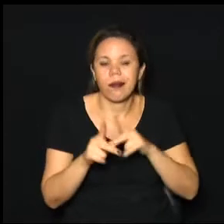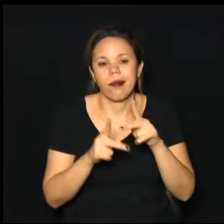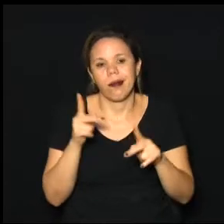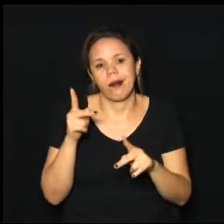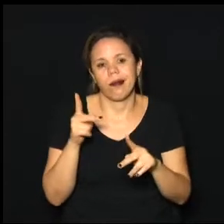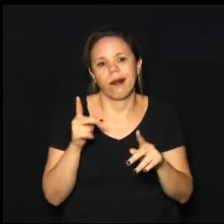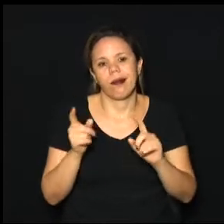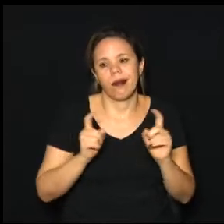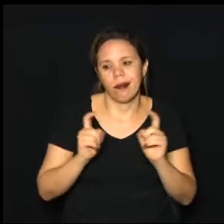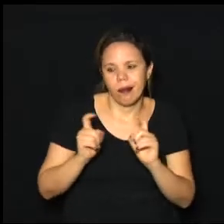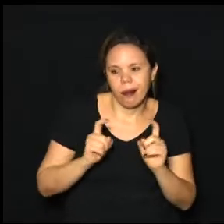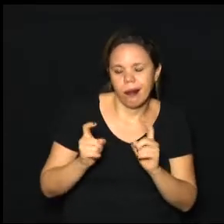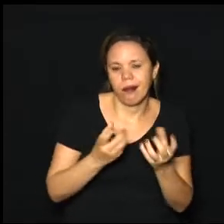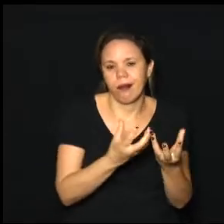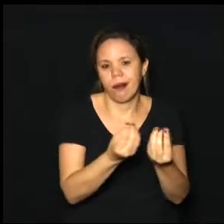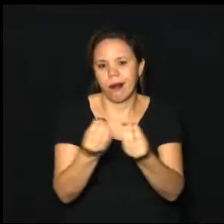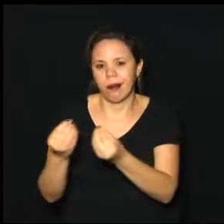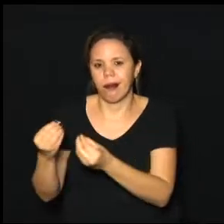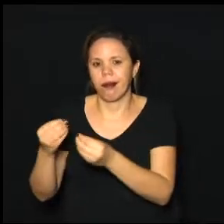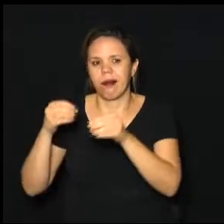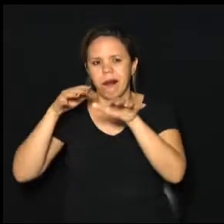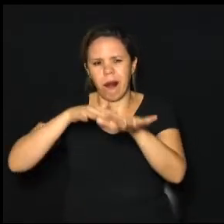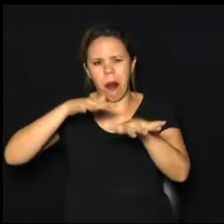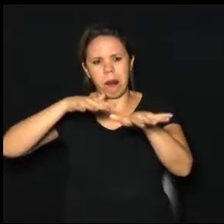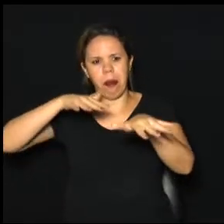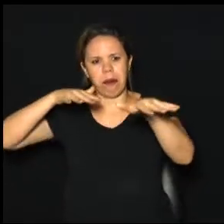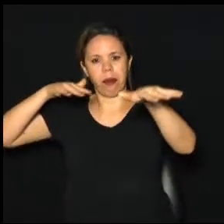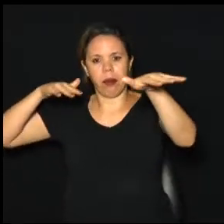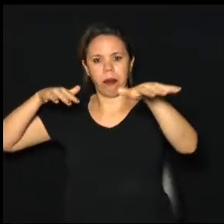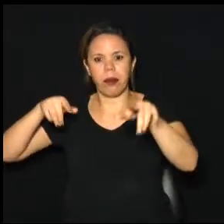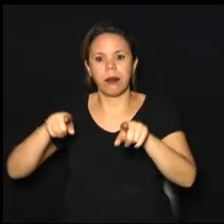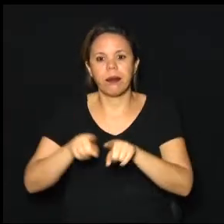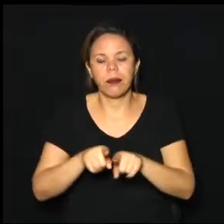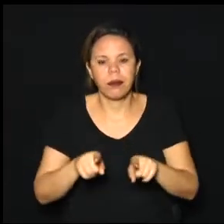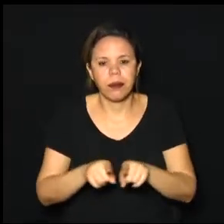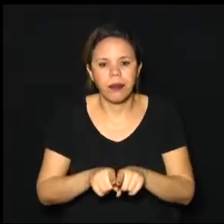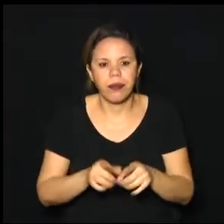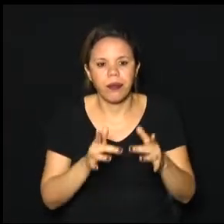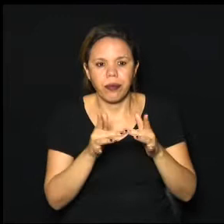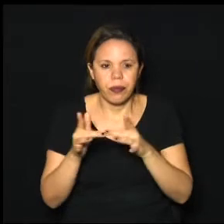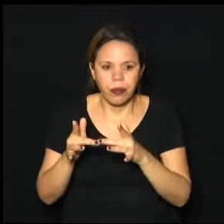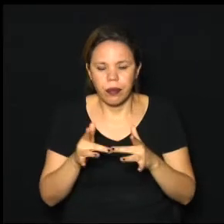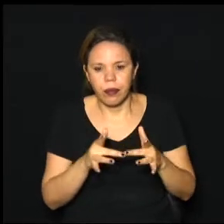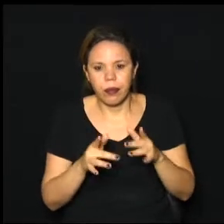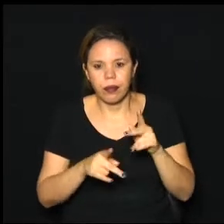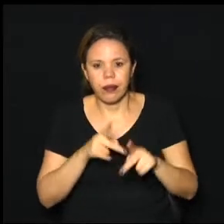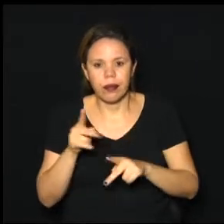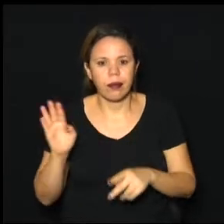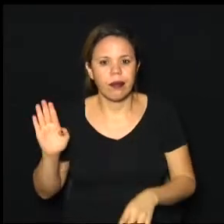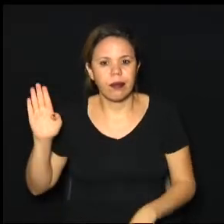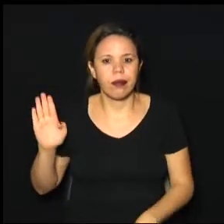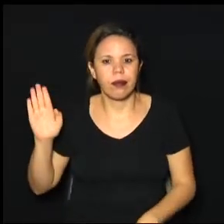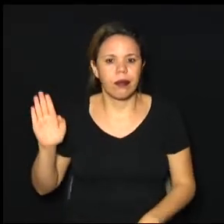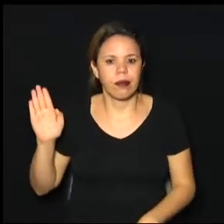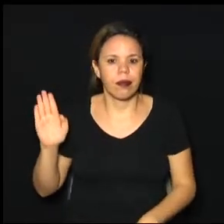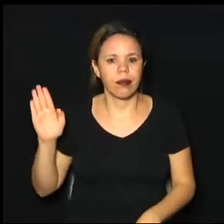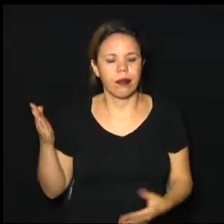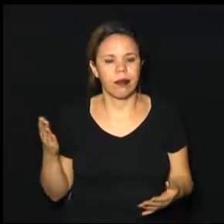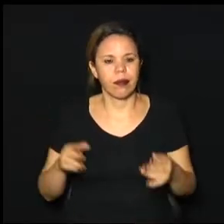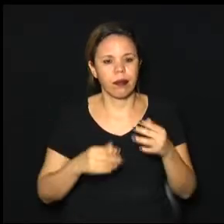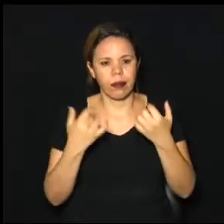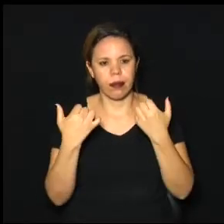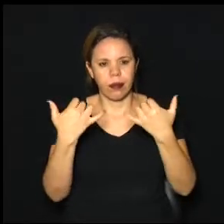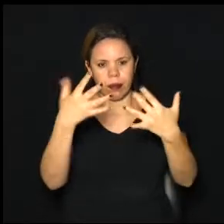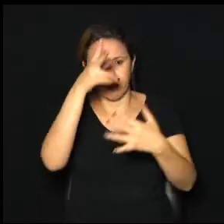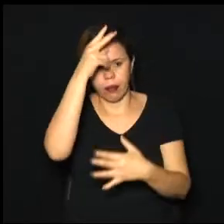As reuniões, as passeatas, o contato dos candidatos com o